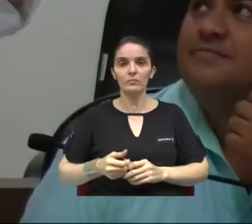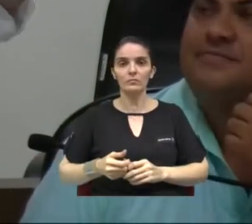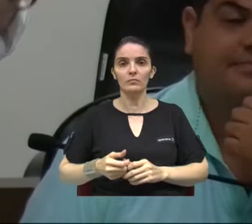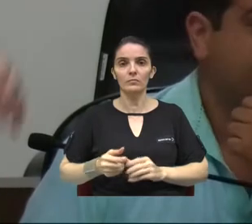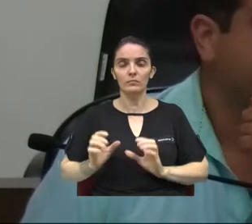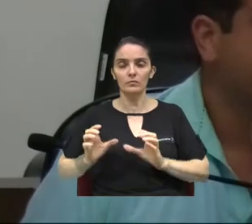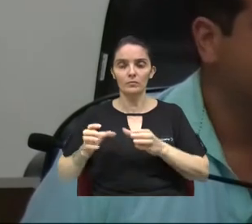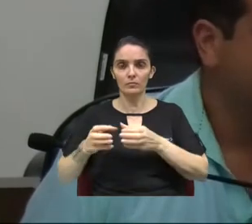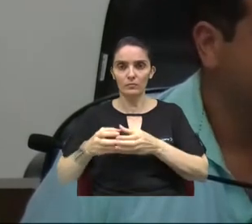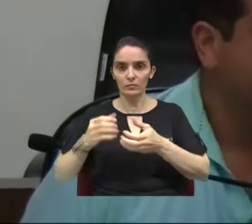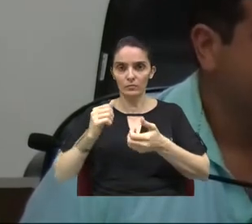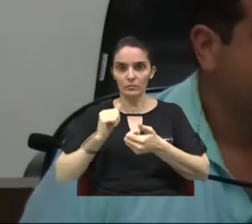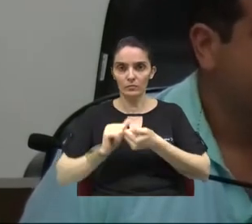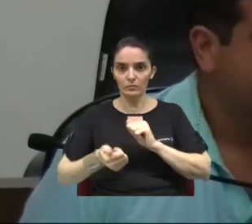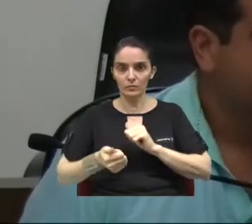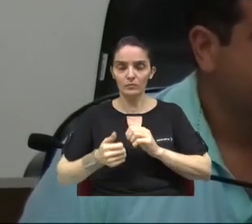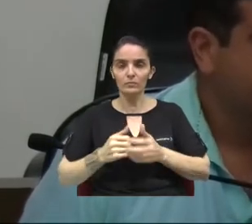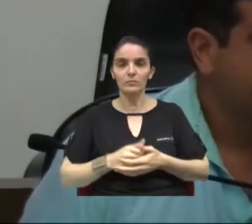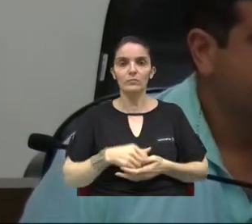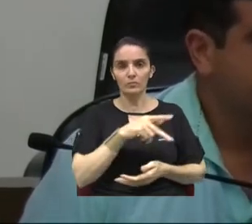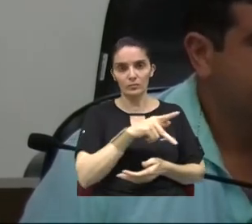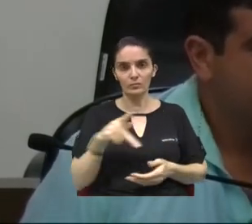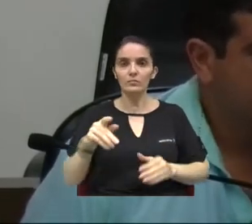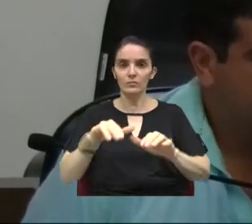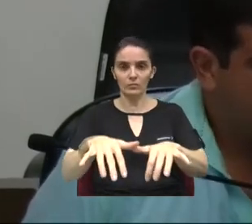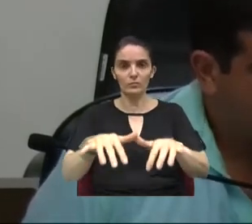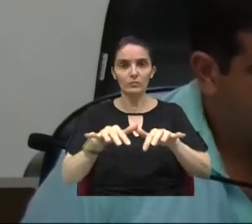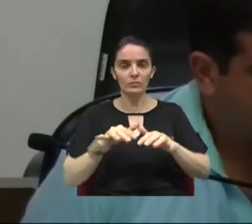o presidente, corre-se o risco de